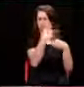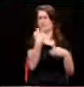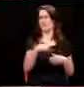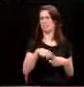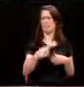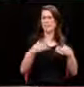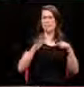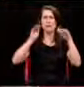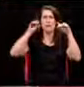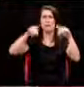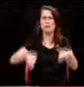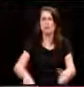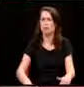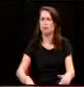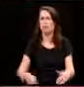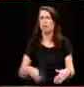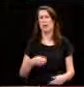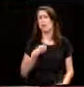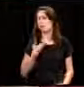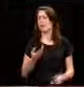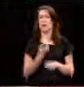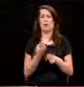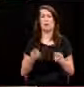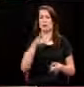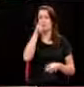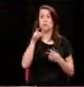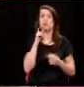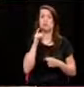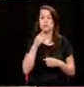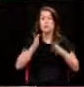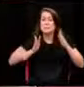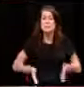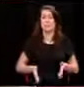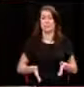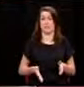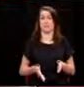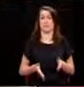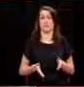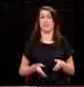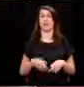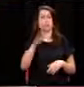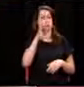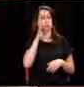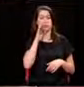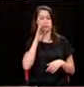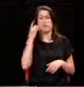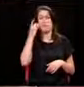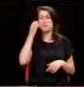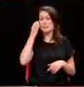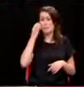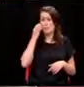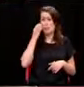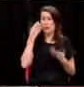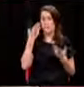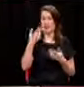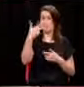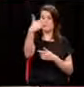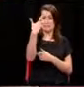surdo precisa dessa videochamada. E nós temos visto telemóveis muito sofisticados no mercado que têm deixado de ter a